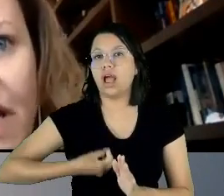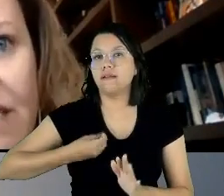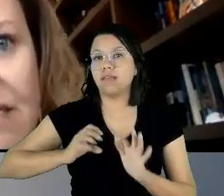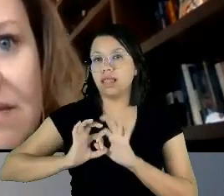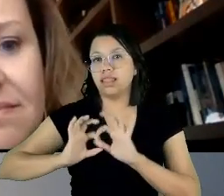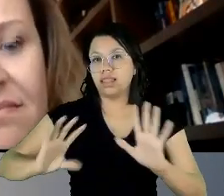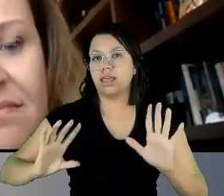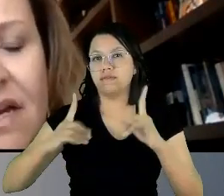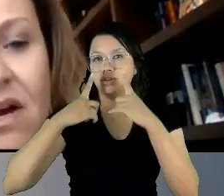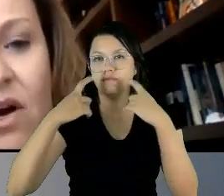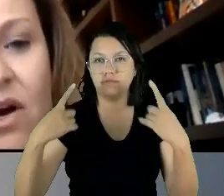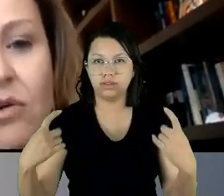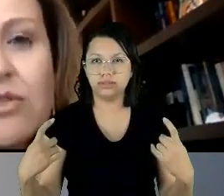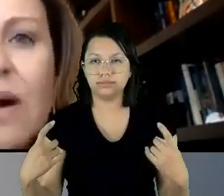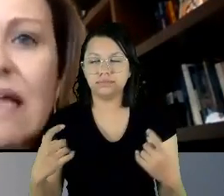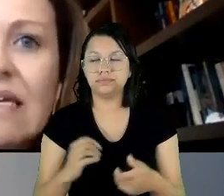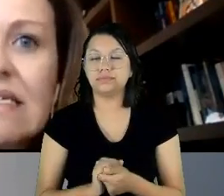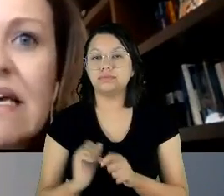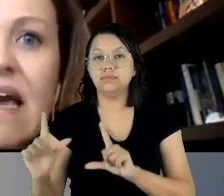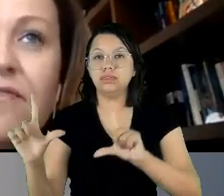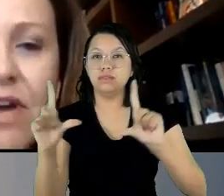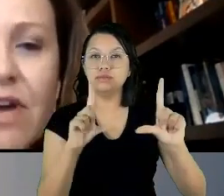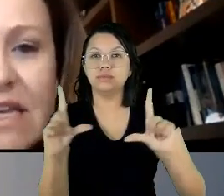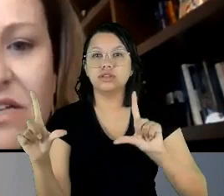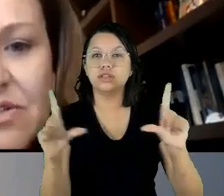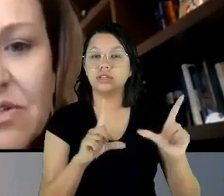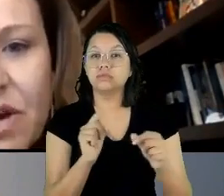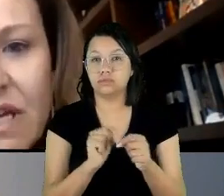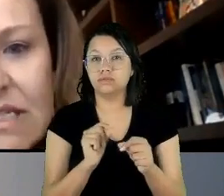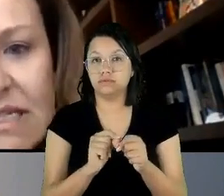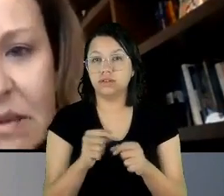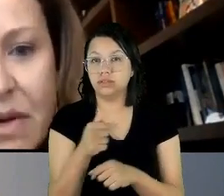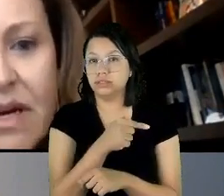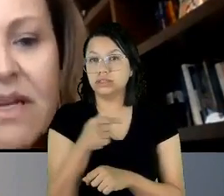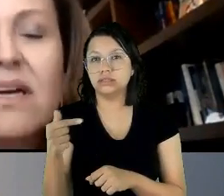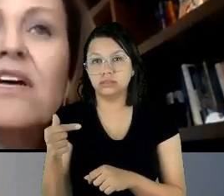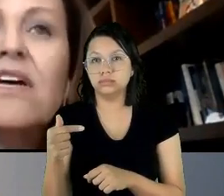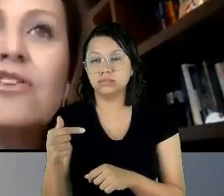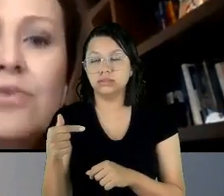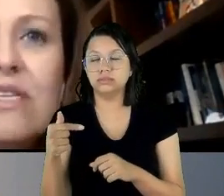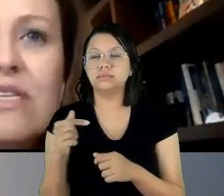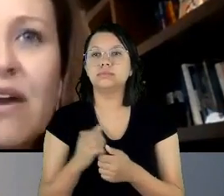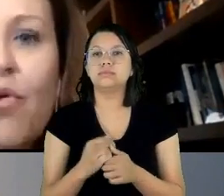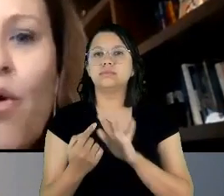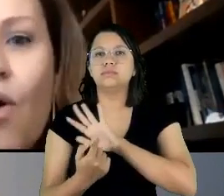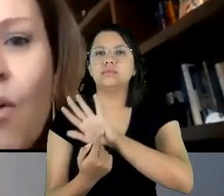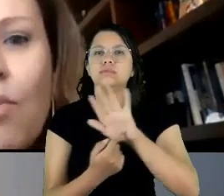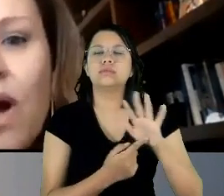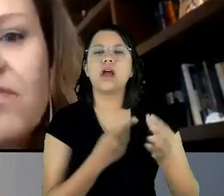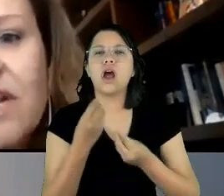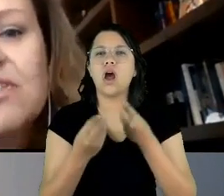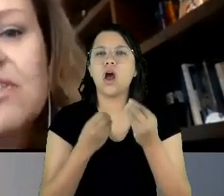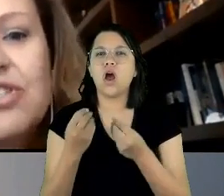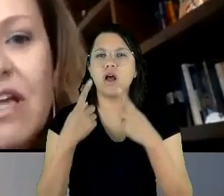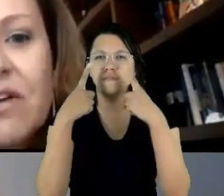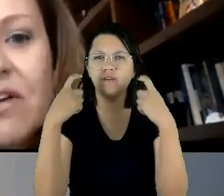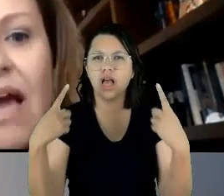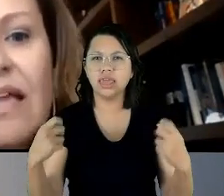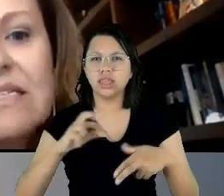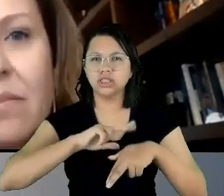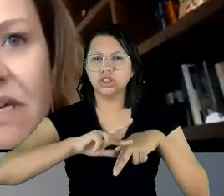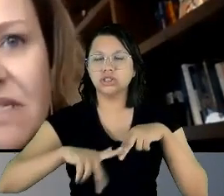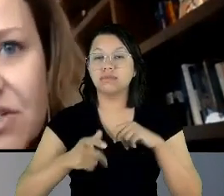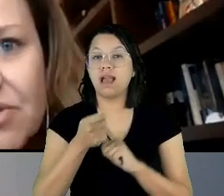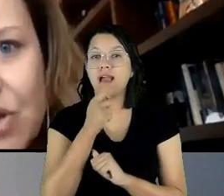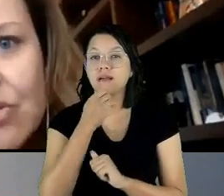de violência. Os painéis que foram realizados no decorrer dessa semana nos mostraram como a violência de gênero